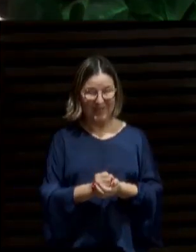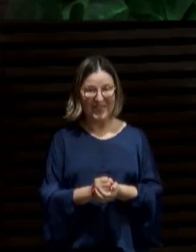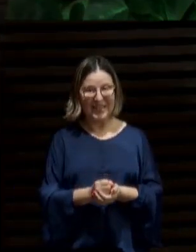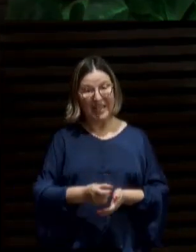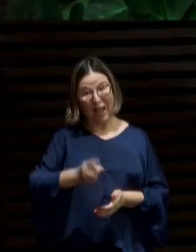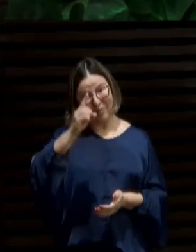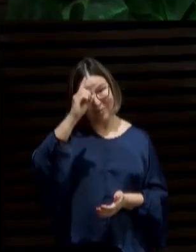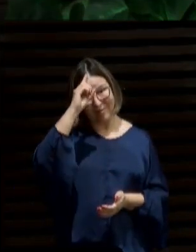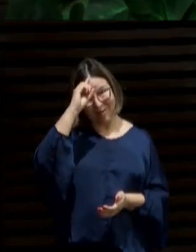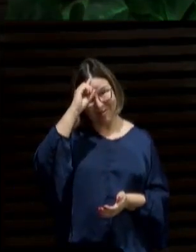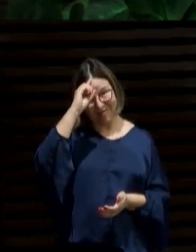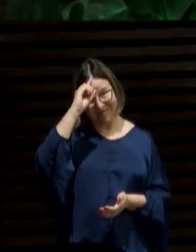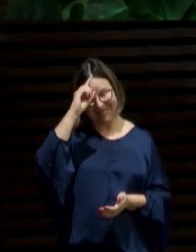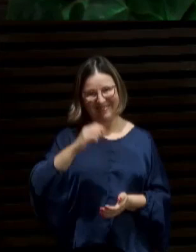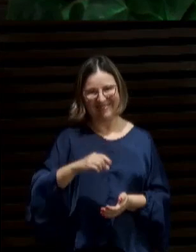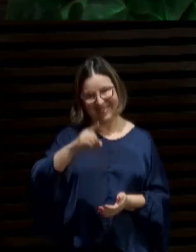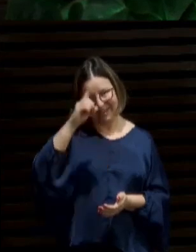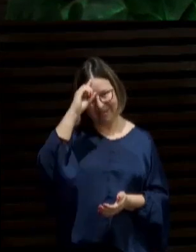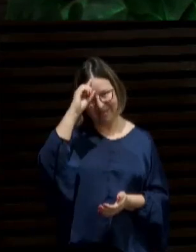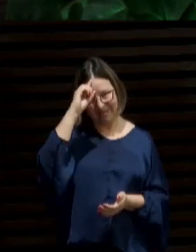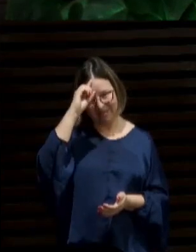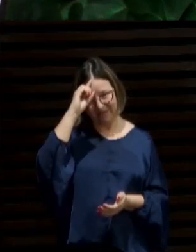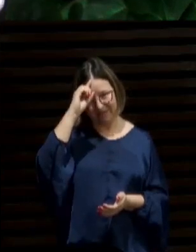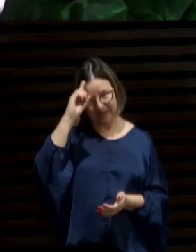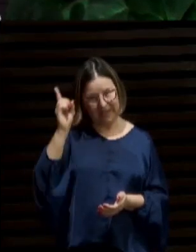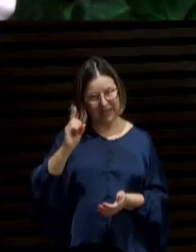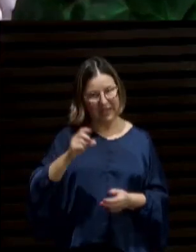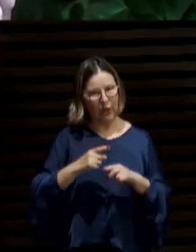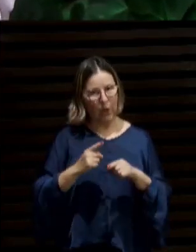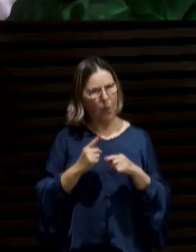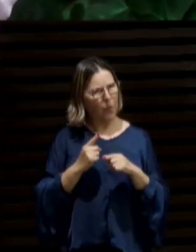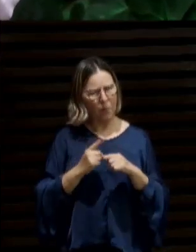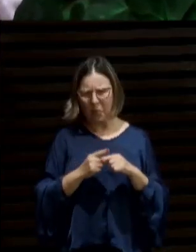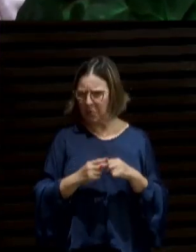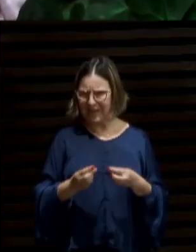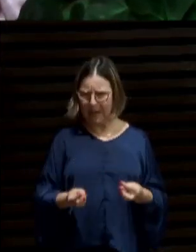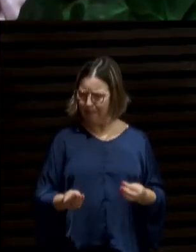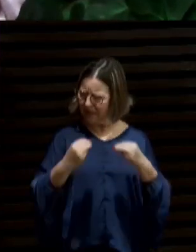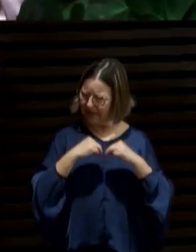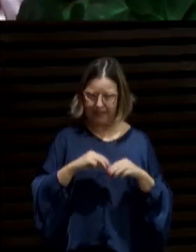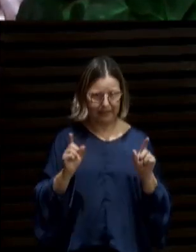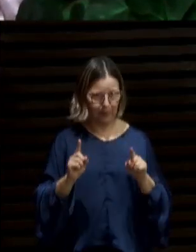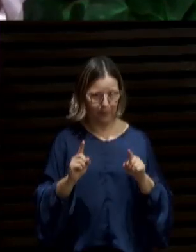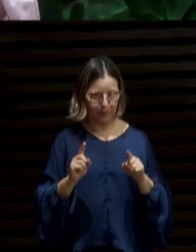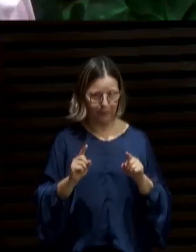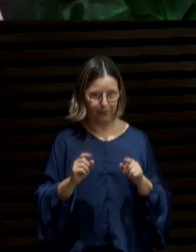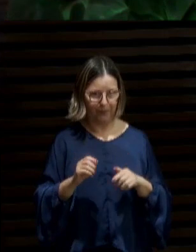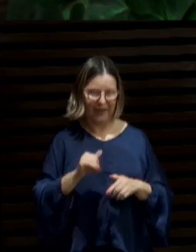dom. E dom não é por merecimento, salário é por merecimento.